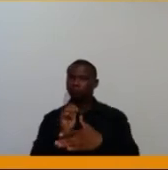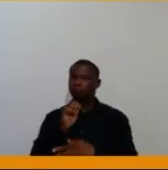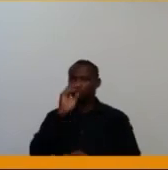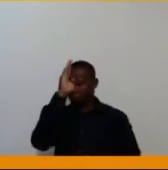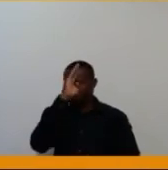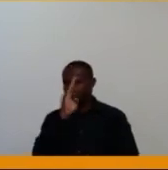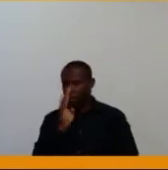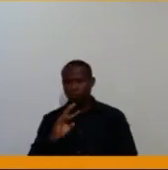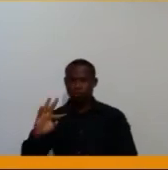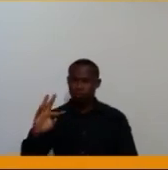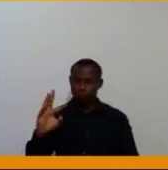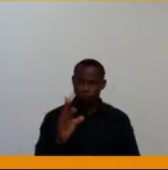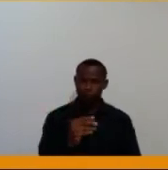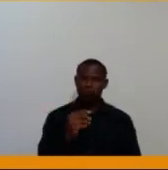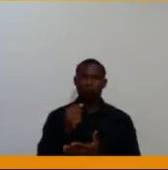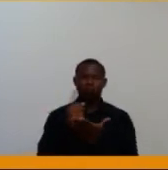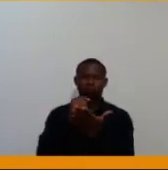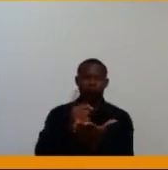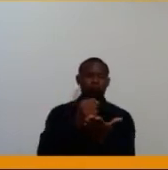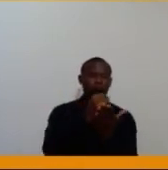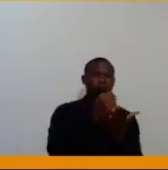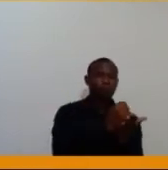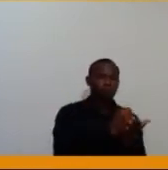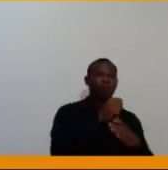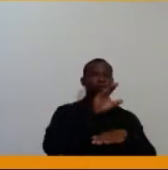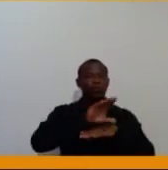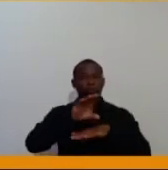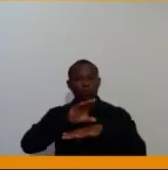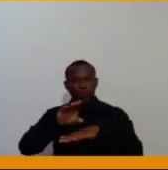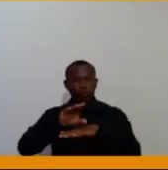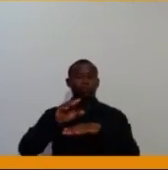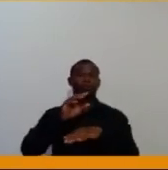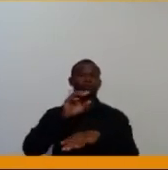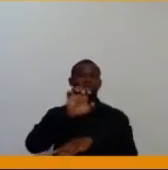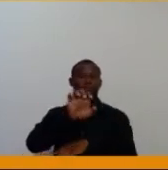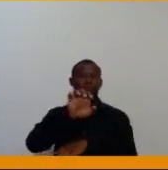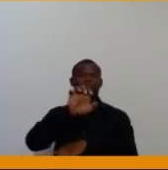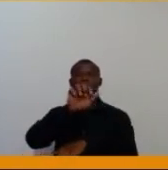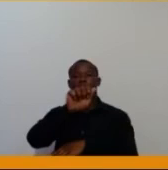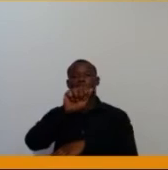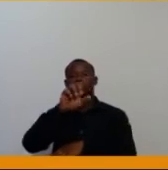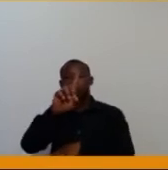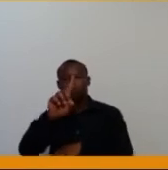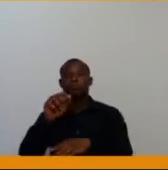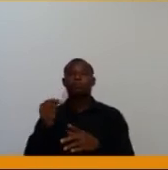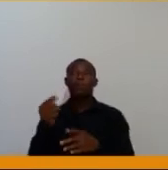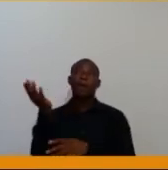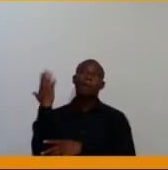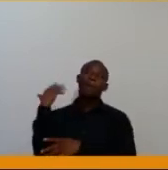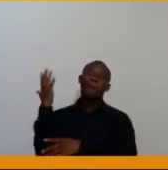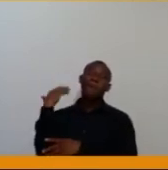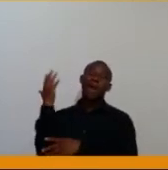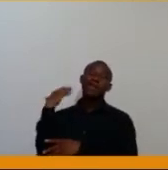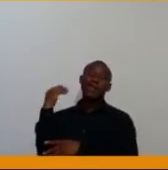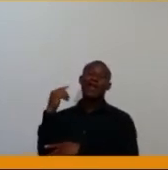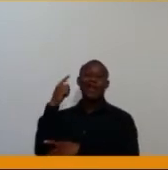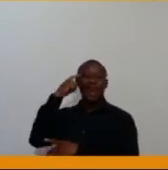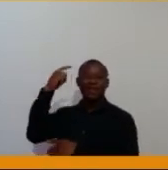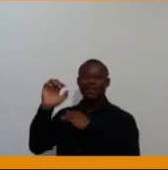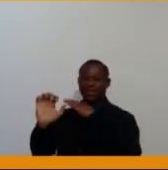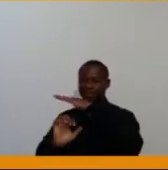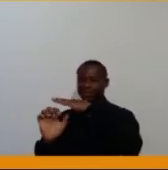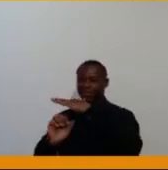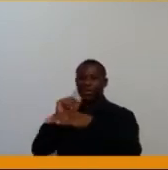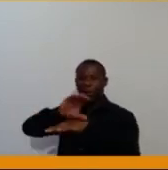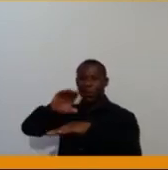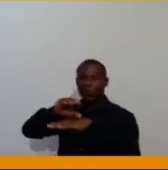cursos. Essa plataforma foi feita para oferta presencial, aconteceu a pandemia, a gente precisou migrar cursos à distância